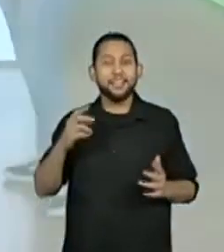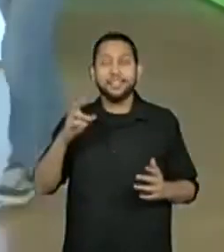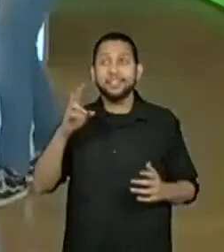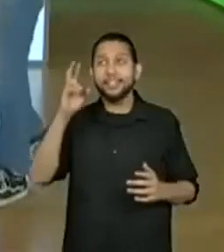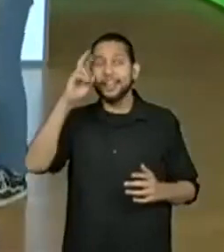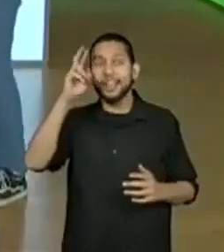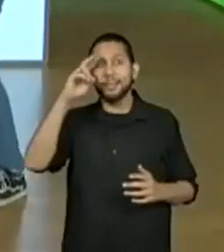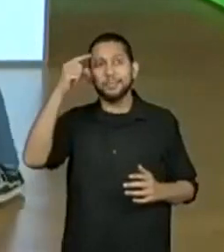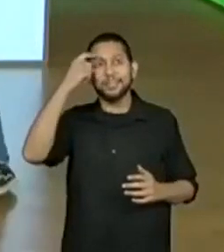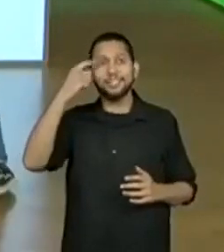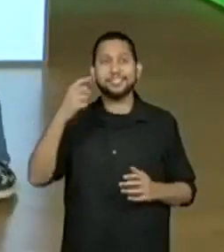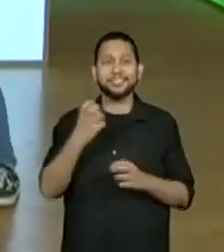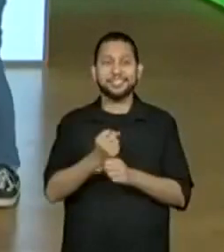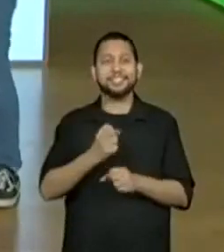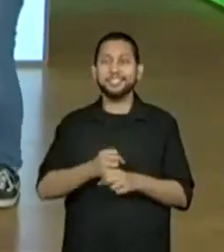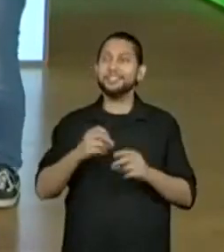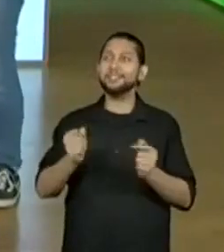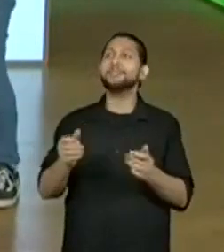número.